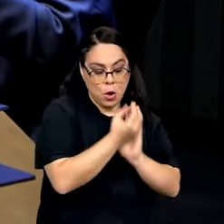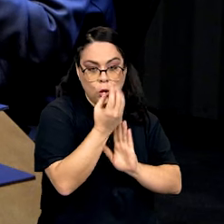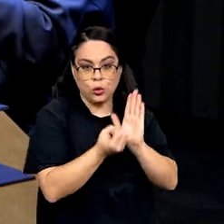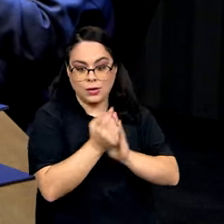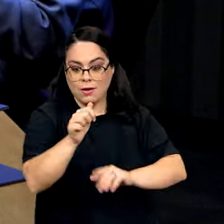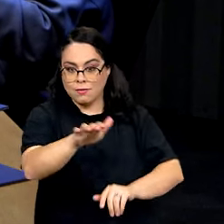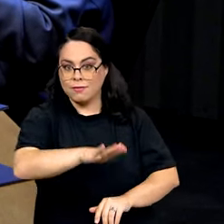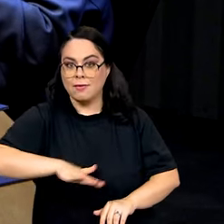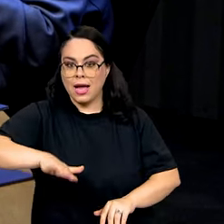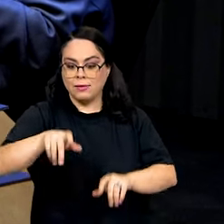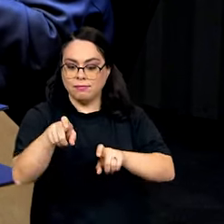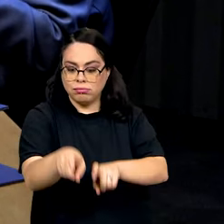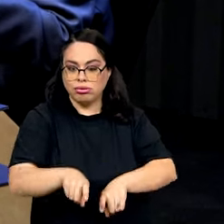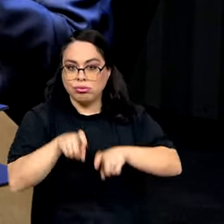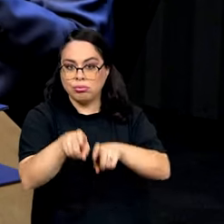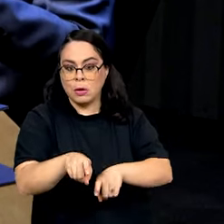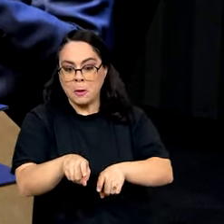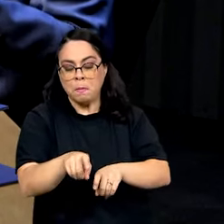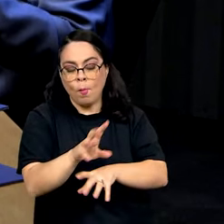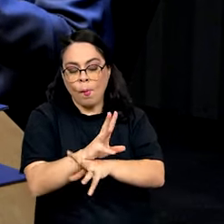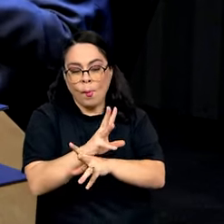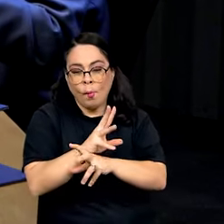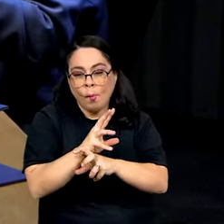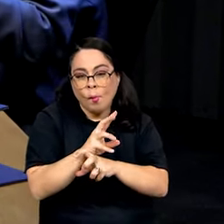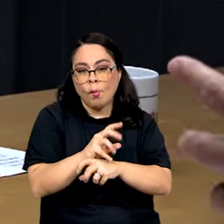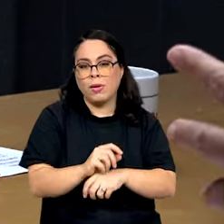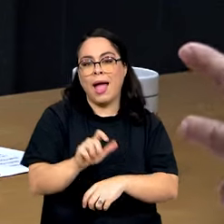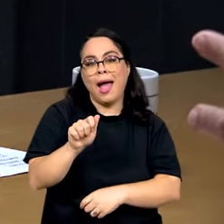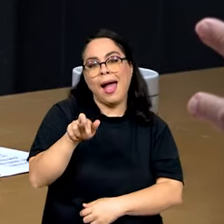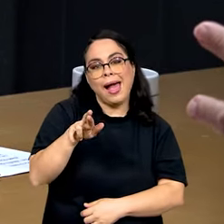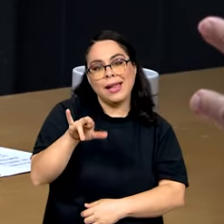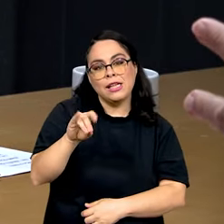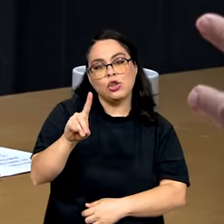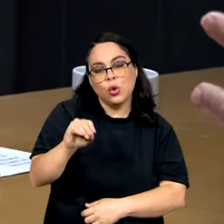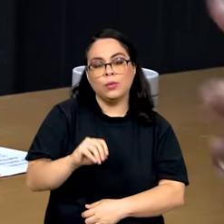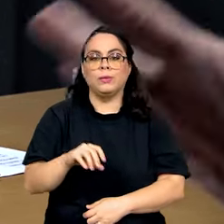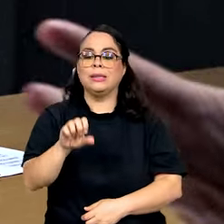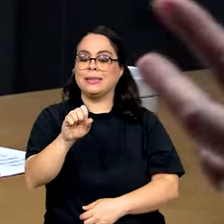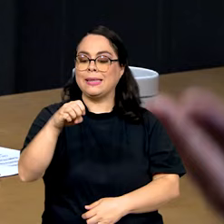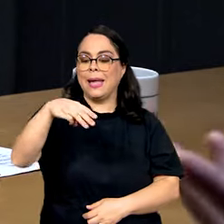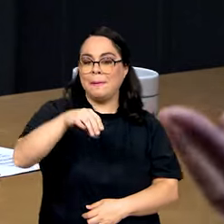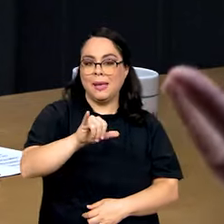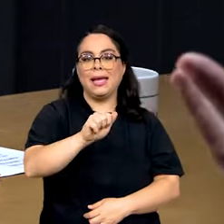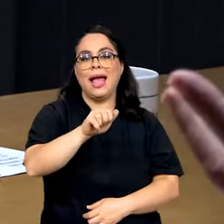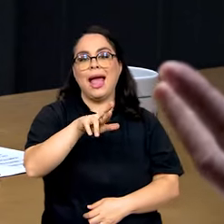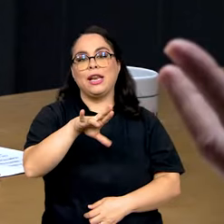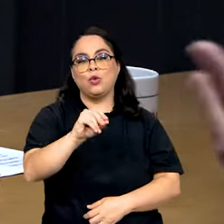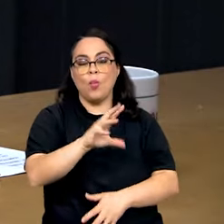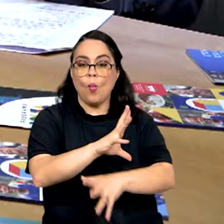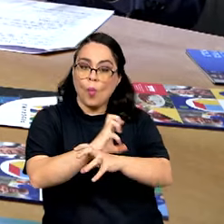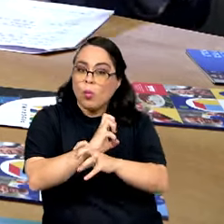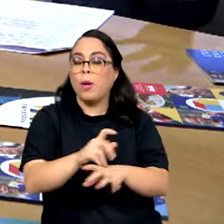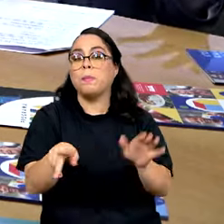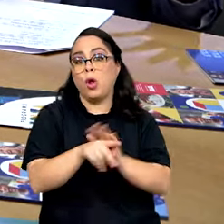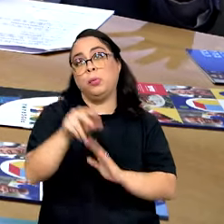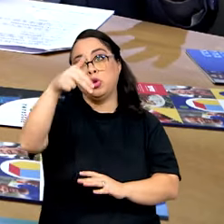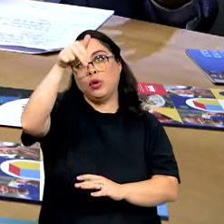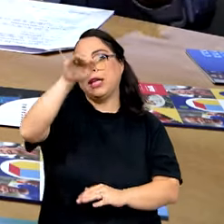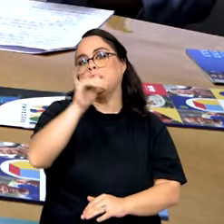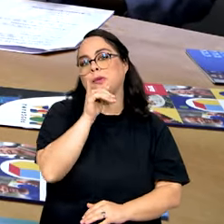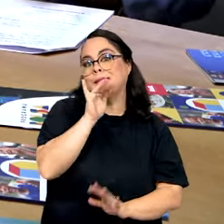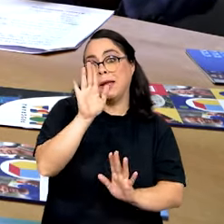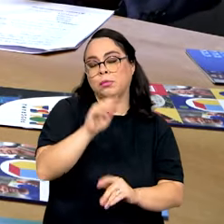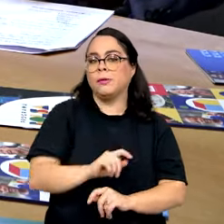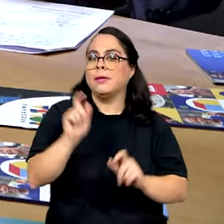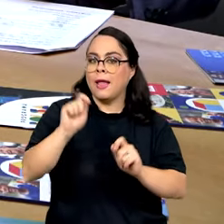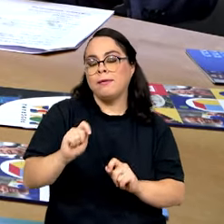produção em áreas de regiões áridas semiáridas como o nordeste brasileiro e ali